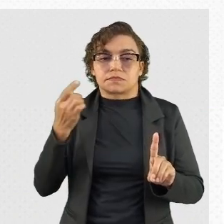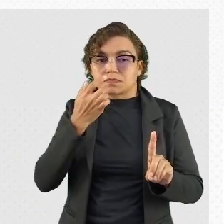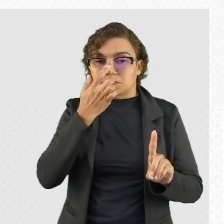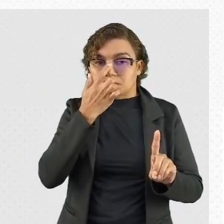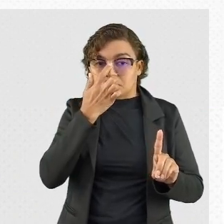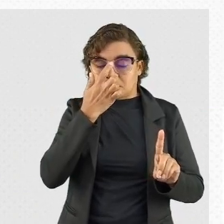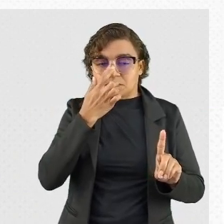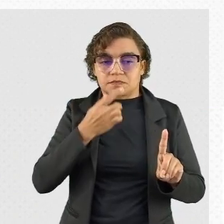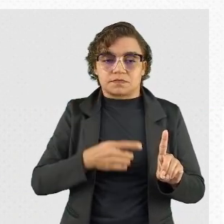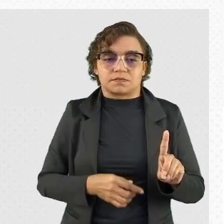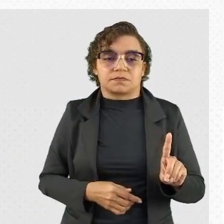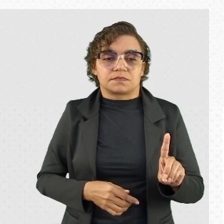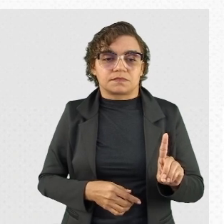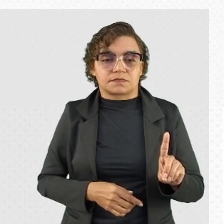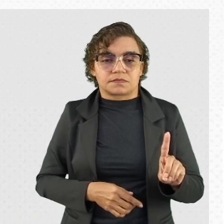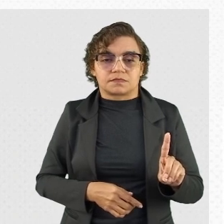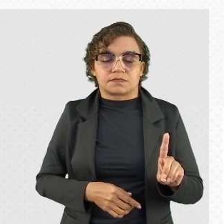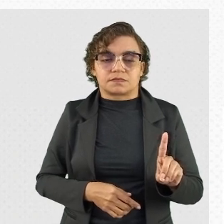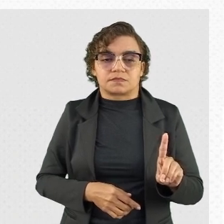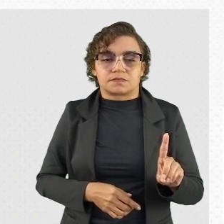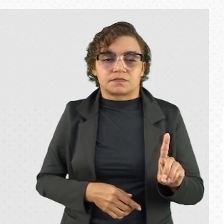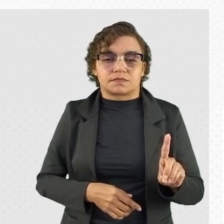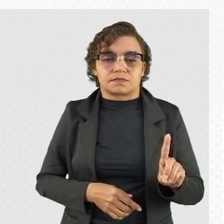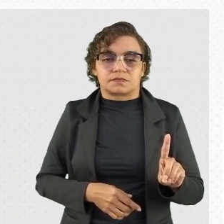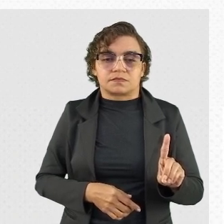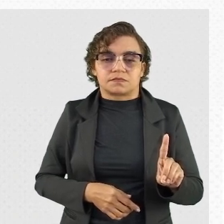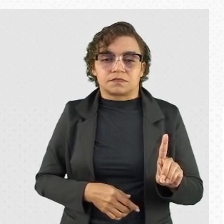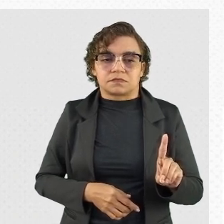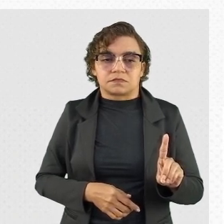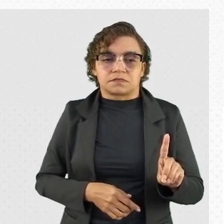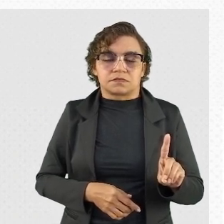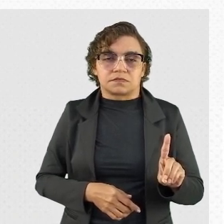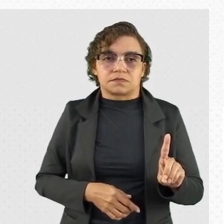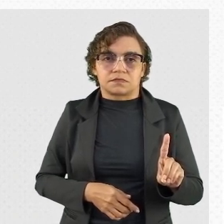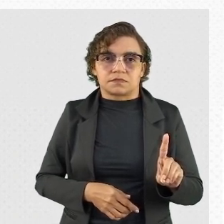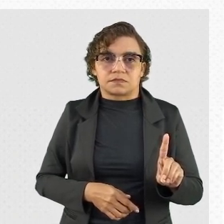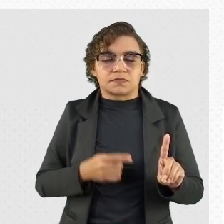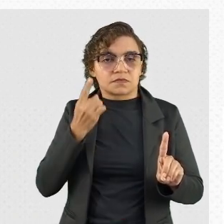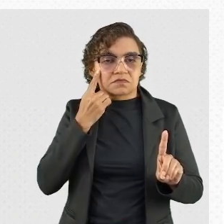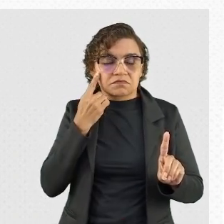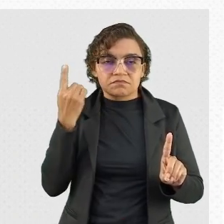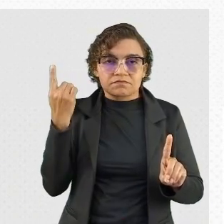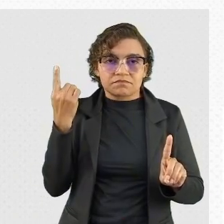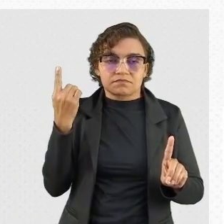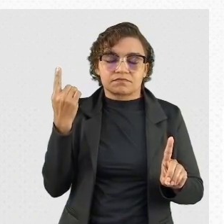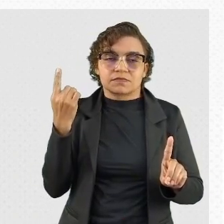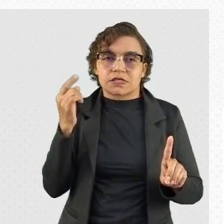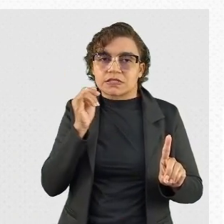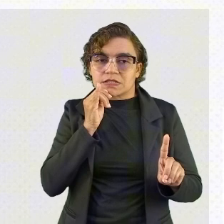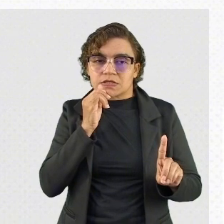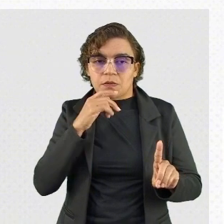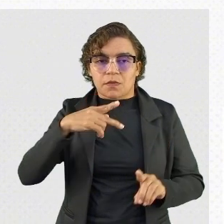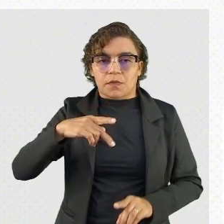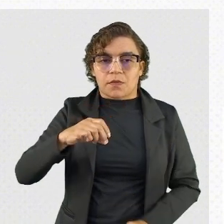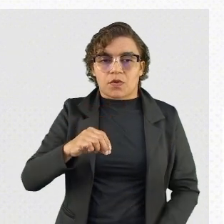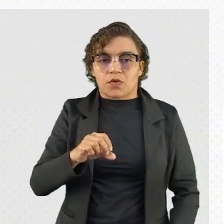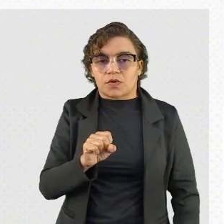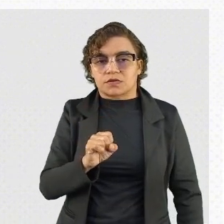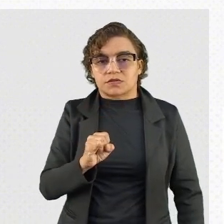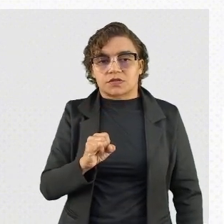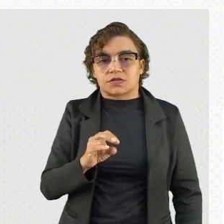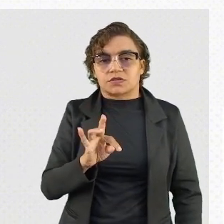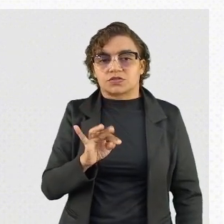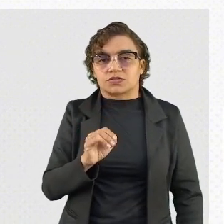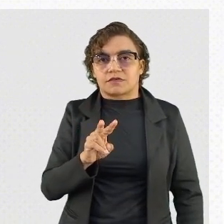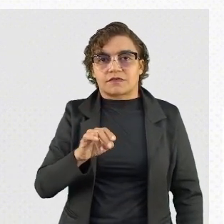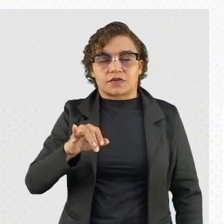aos dogmas instituídos pela igreja e não questionamento das leis divinas. No caso aqui, o positivismo, essa definição nem é